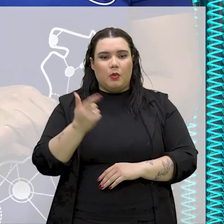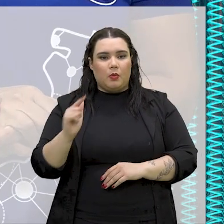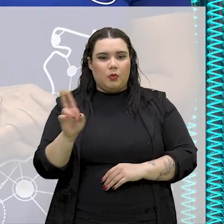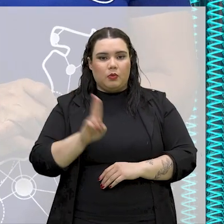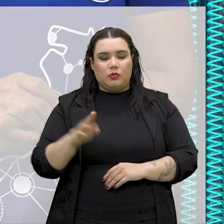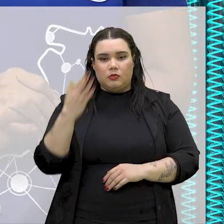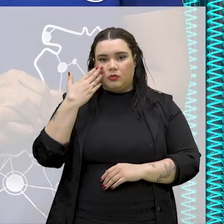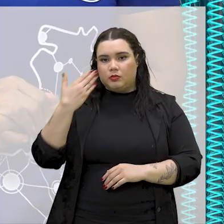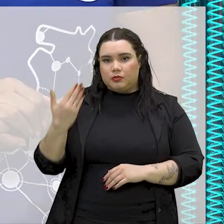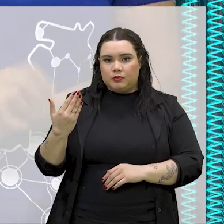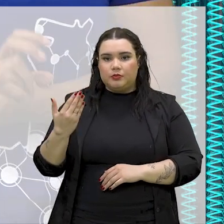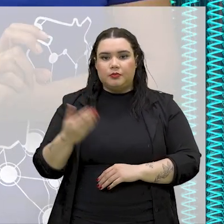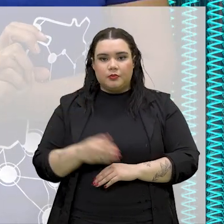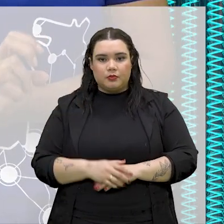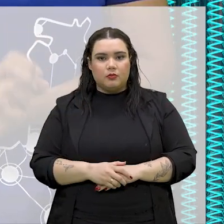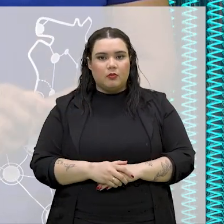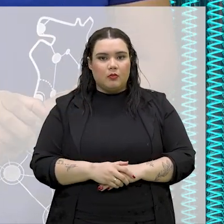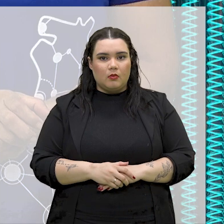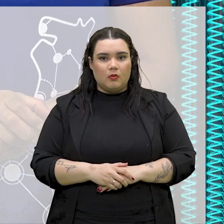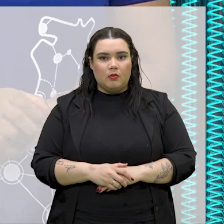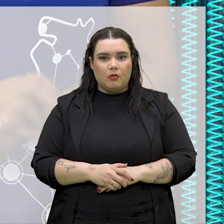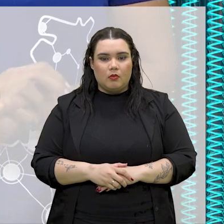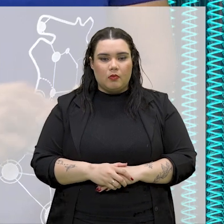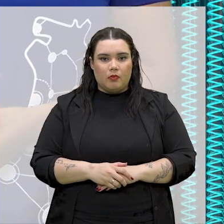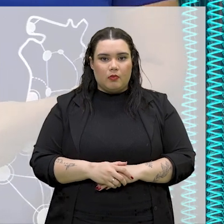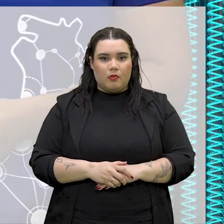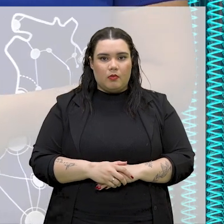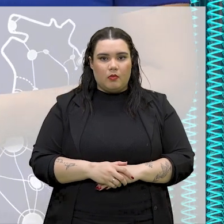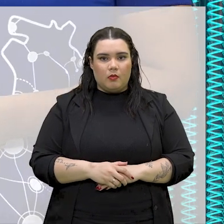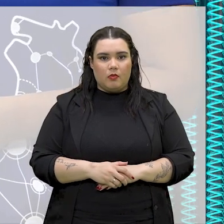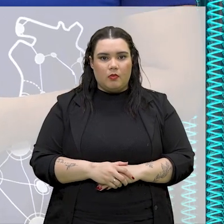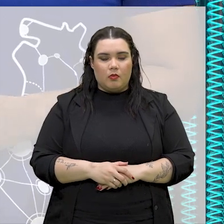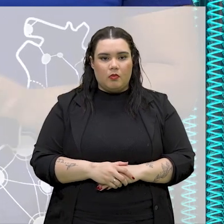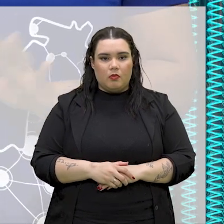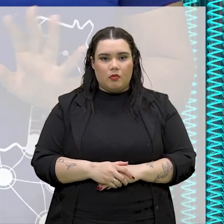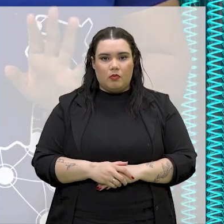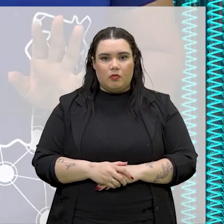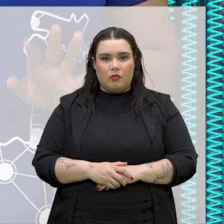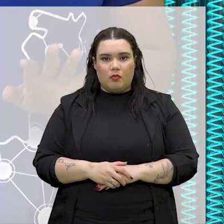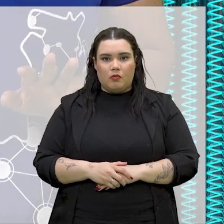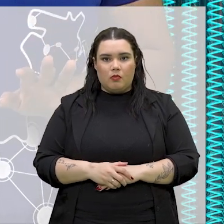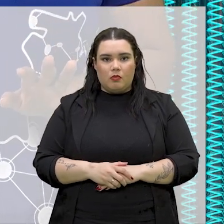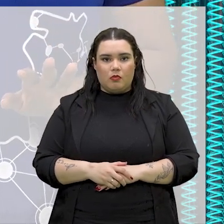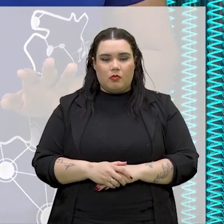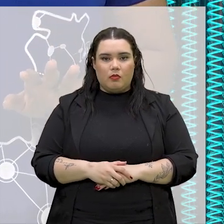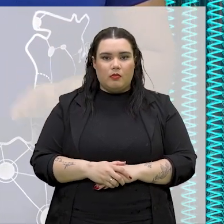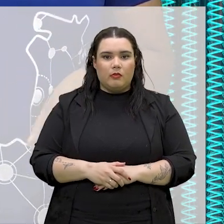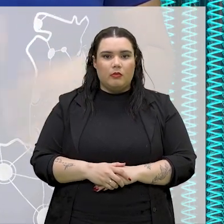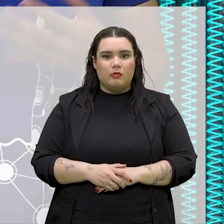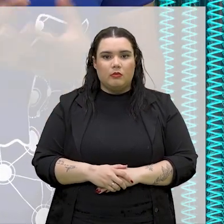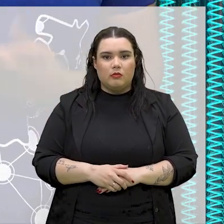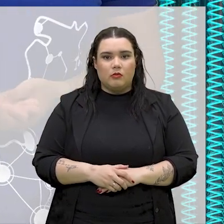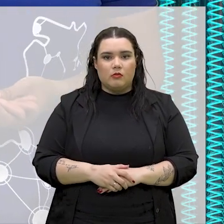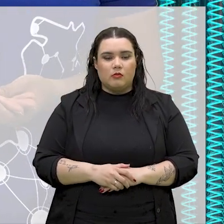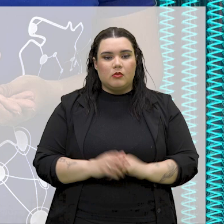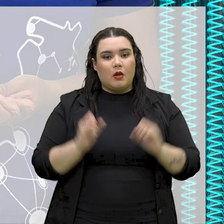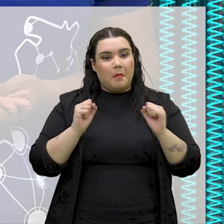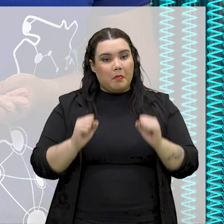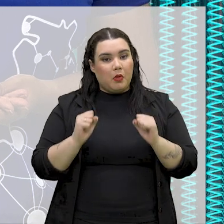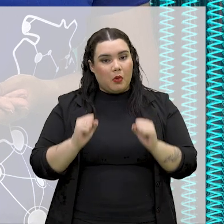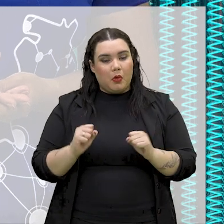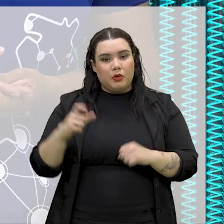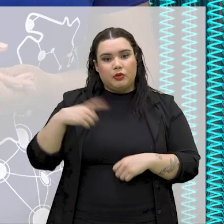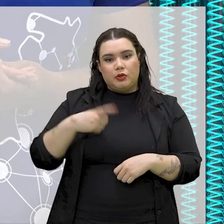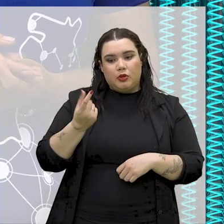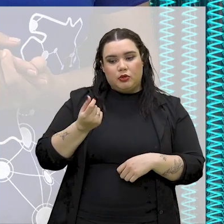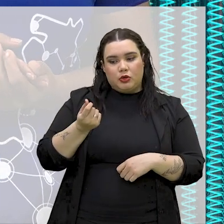para possibilidades. You can earn a lot of money as a teacher. Você pode ganhar muito dinheiro